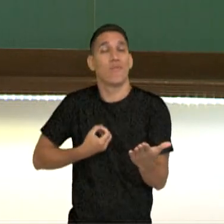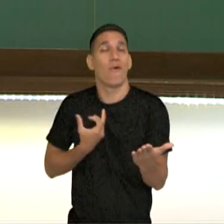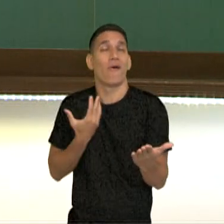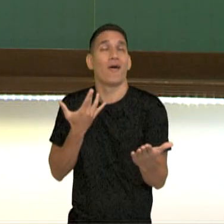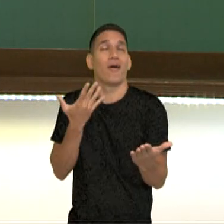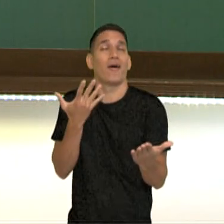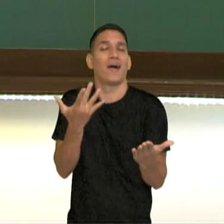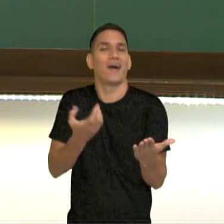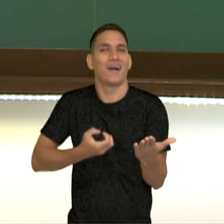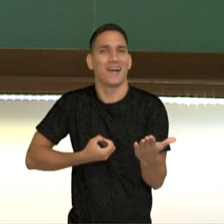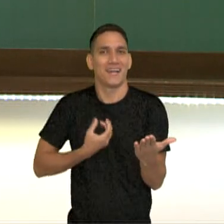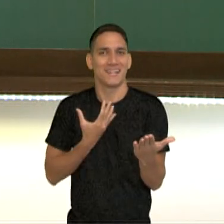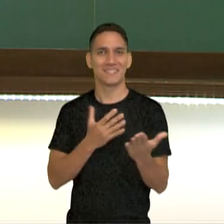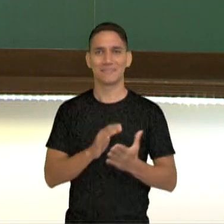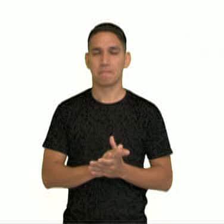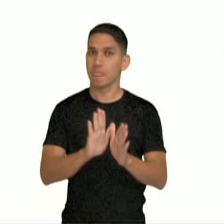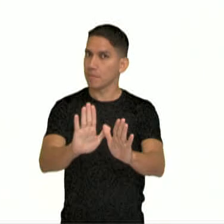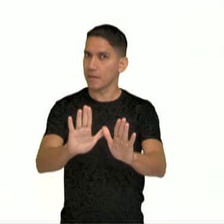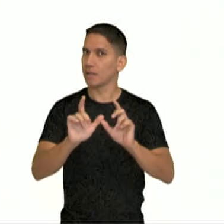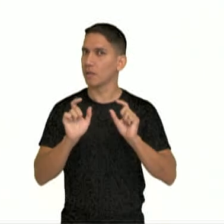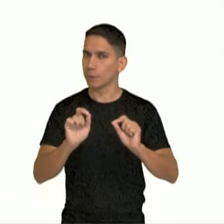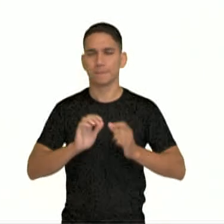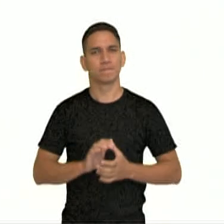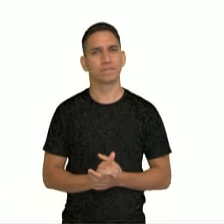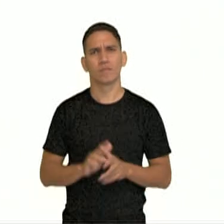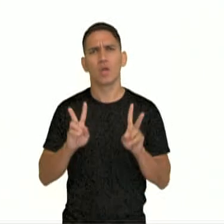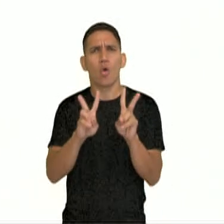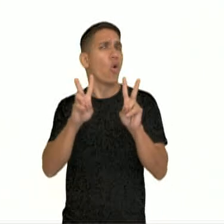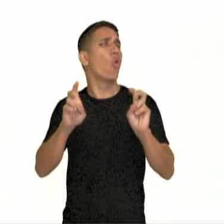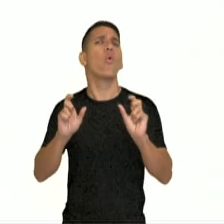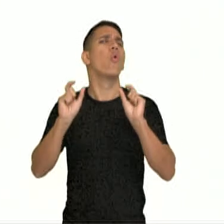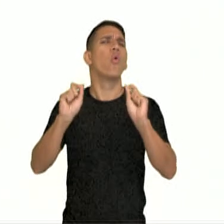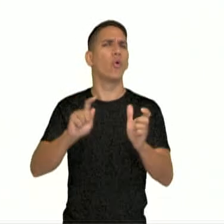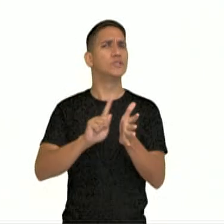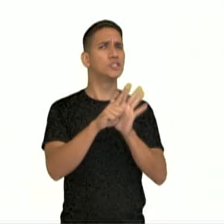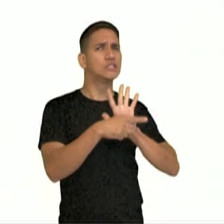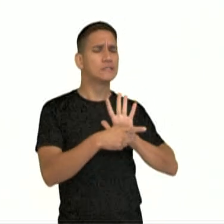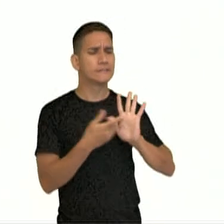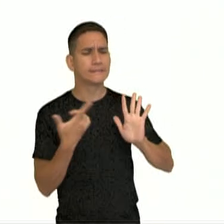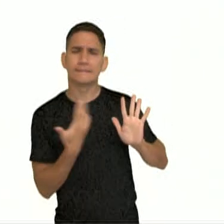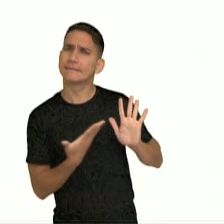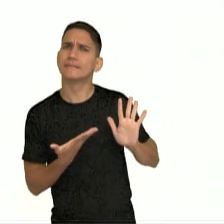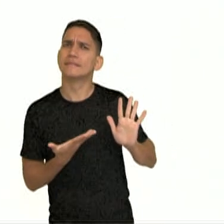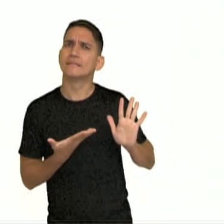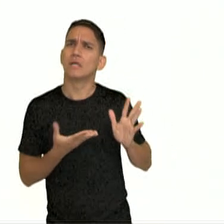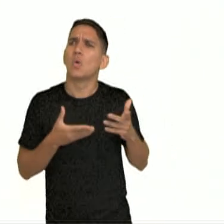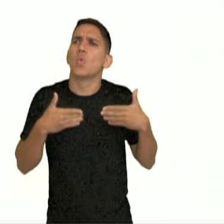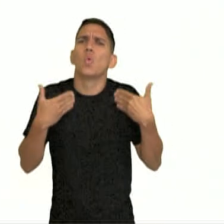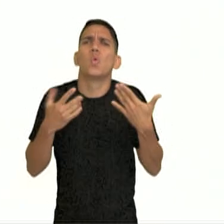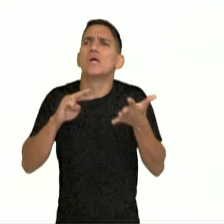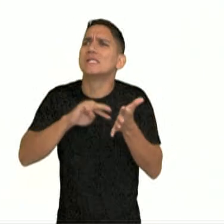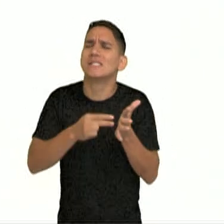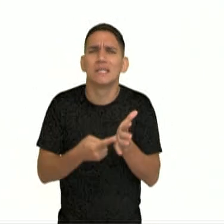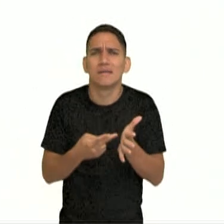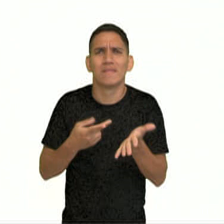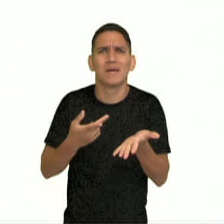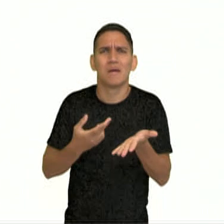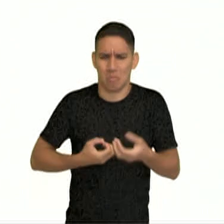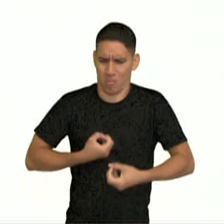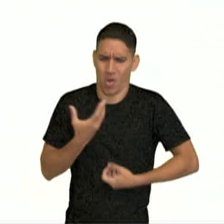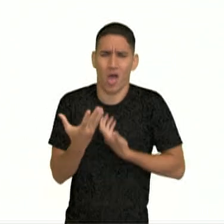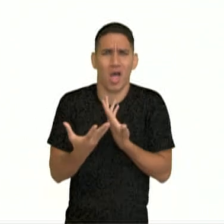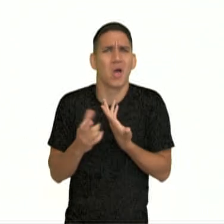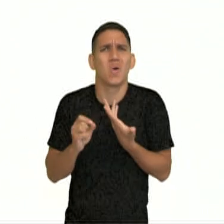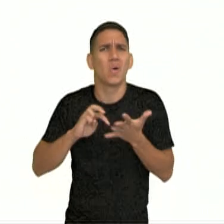uma poesia. Mas sobre o que se trata esse gênero? O que é um poema?